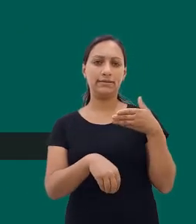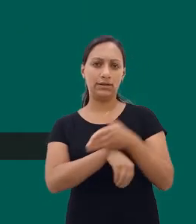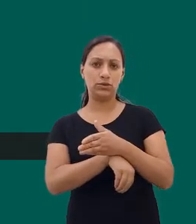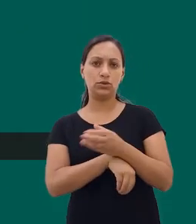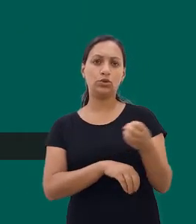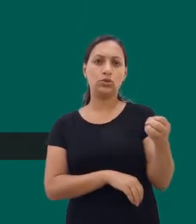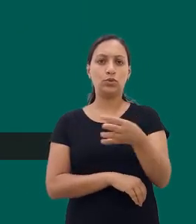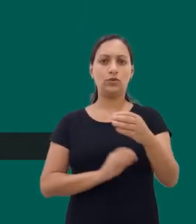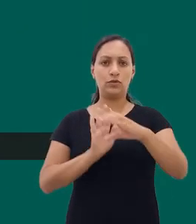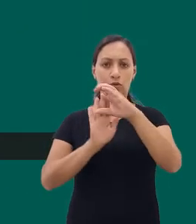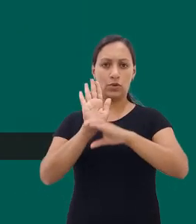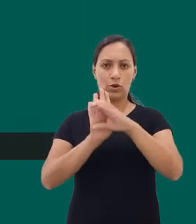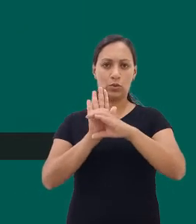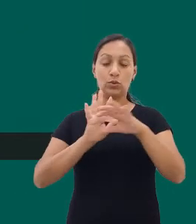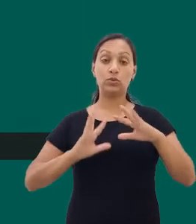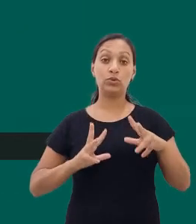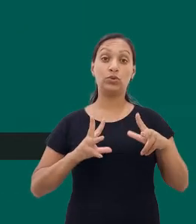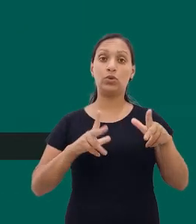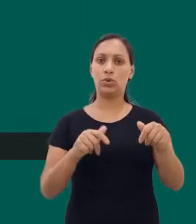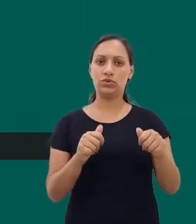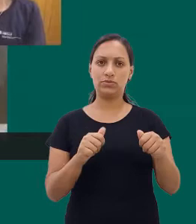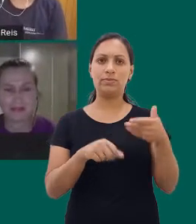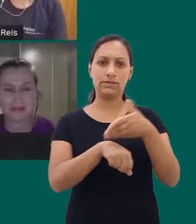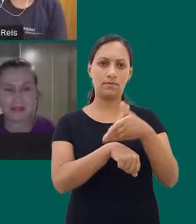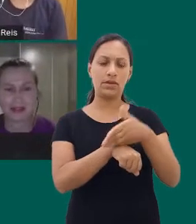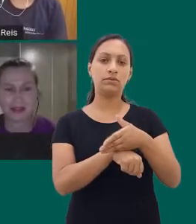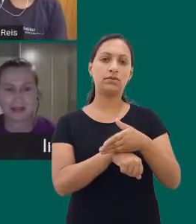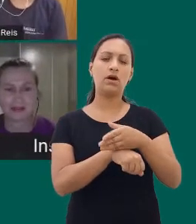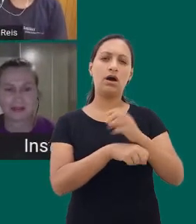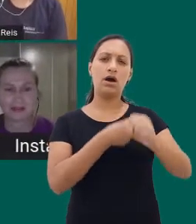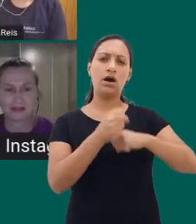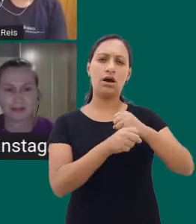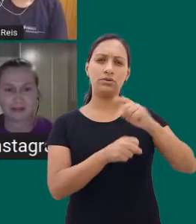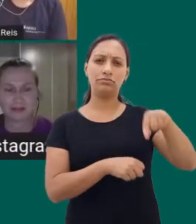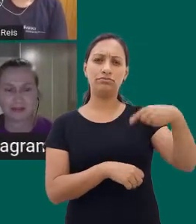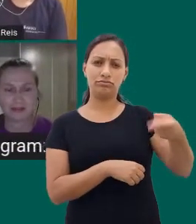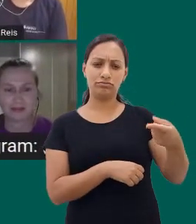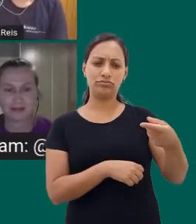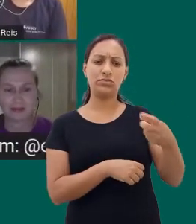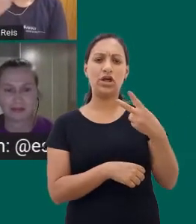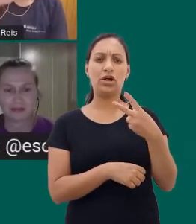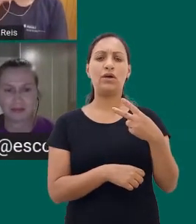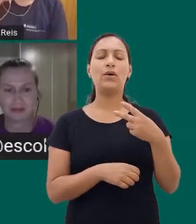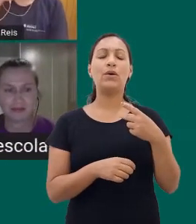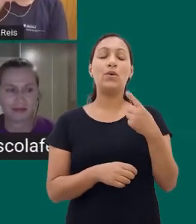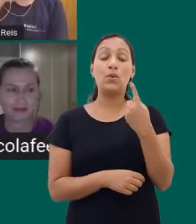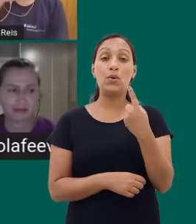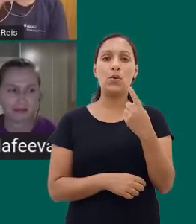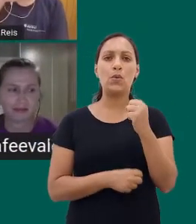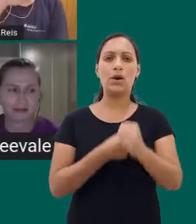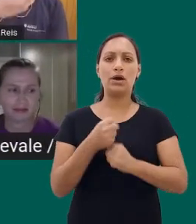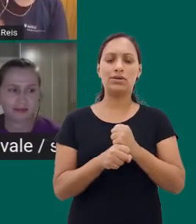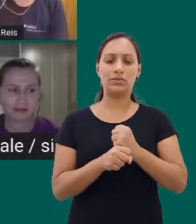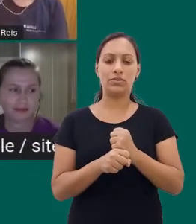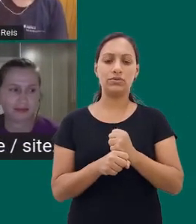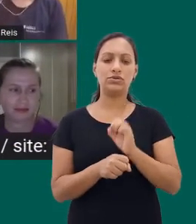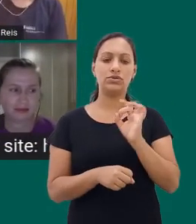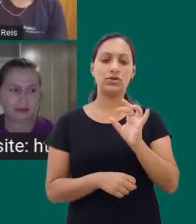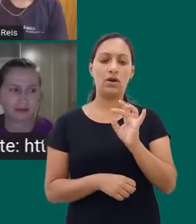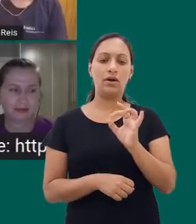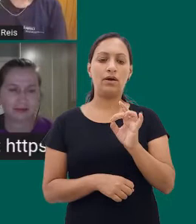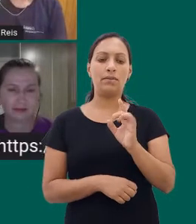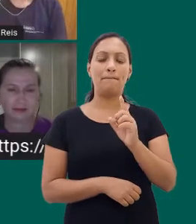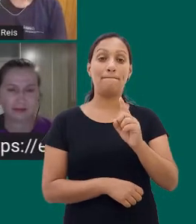com todos. Então, a gente tem, a partir do ano que vem, a gente vai ter, então, um ciclo com 1 ano apenas, que seria o primeiro